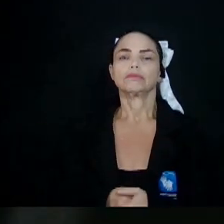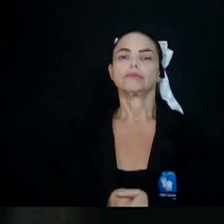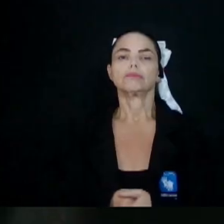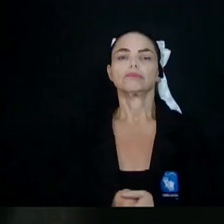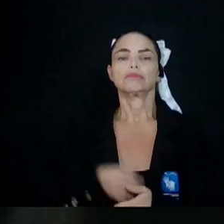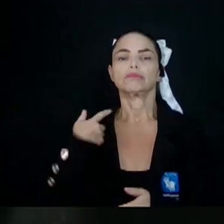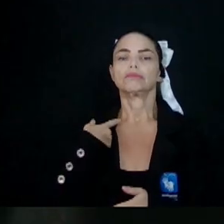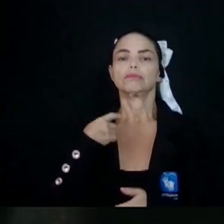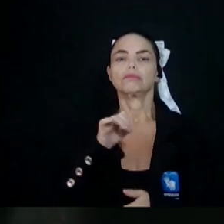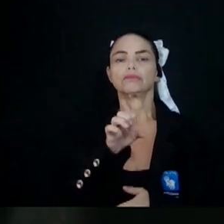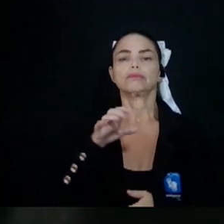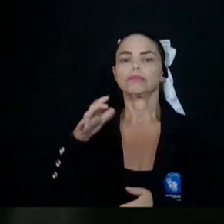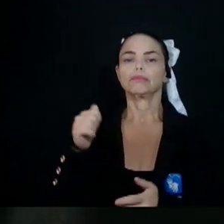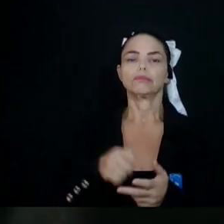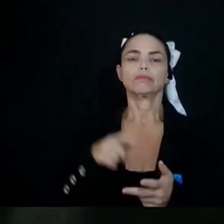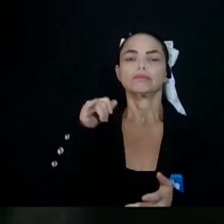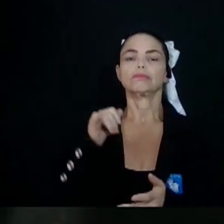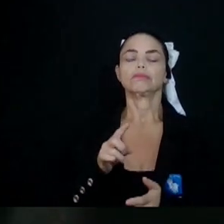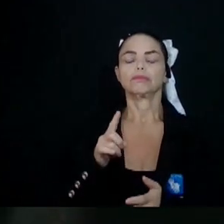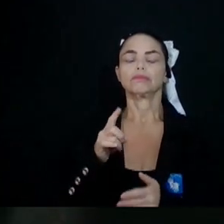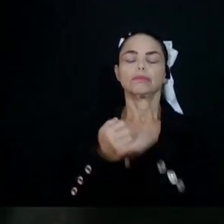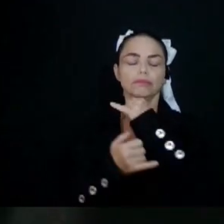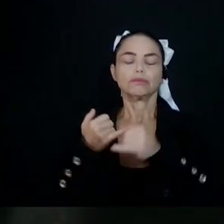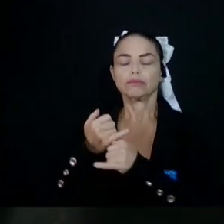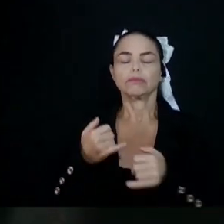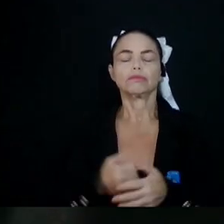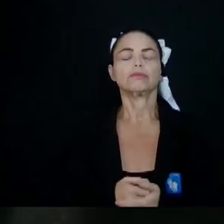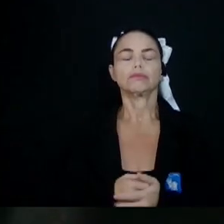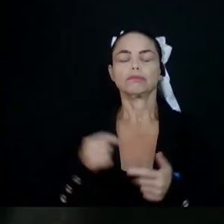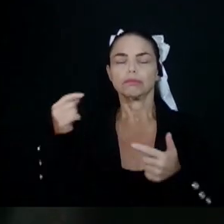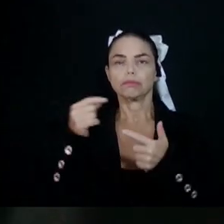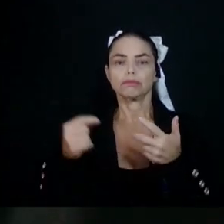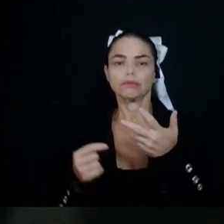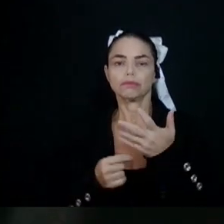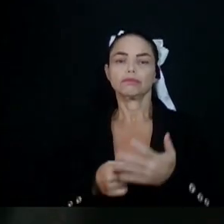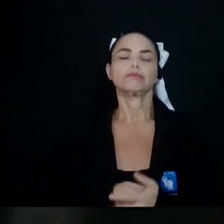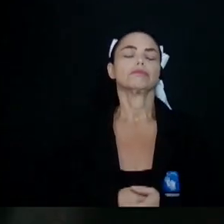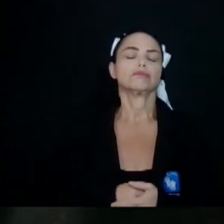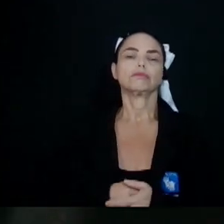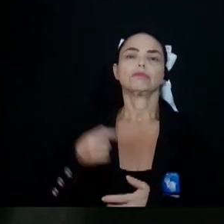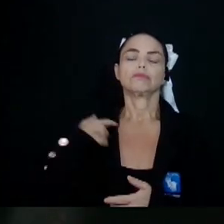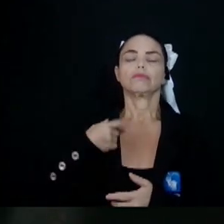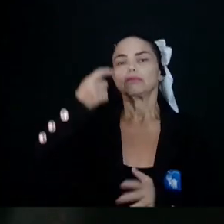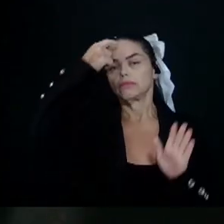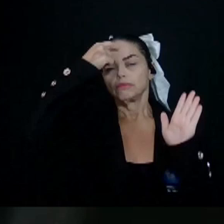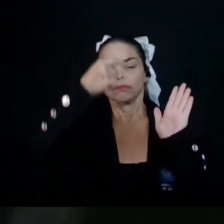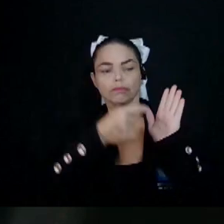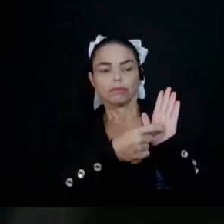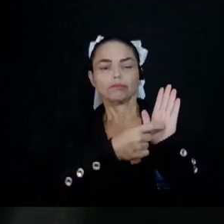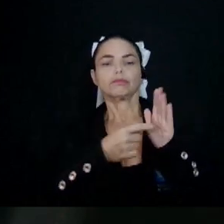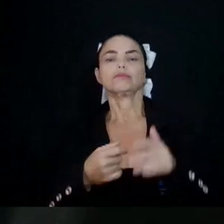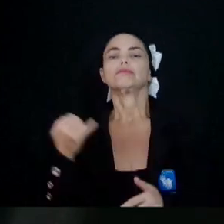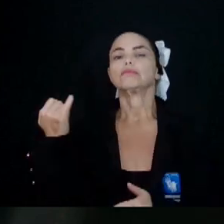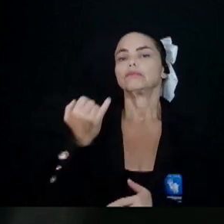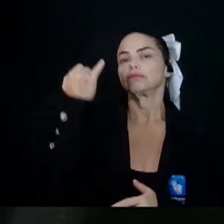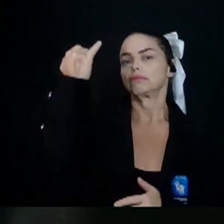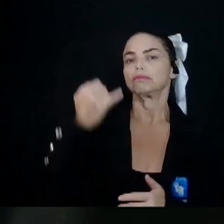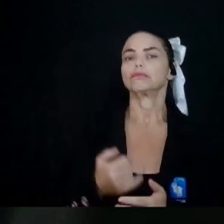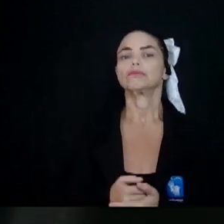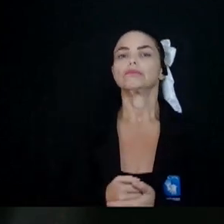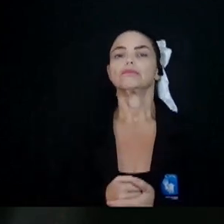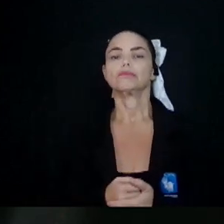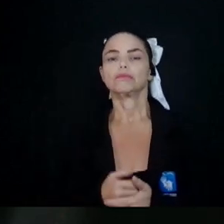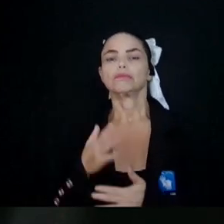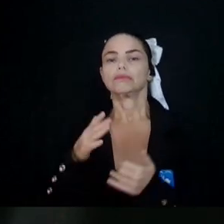ECA digital, acho que é importante a gente pontuar também a questão, né, da inteligência artificial, a importância disso tudo, que